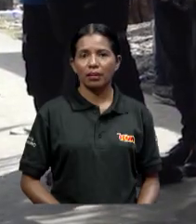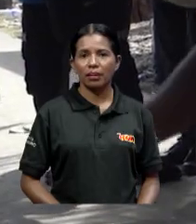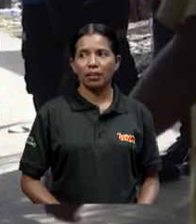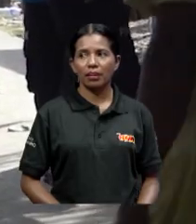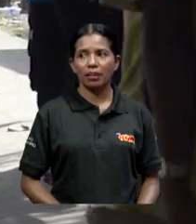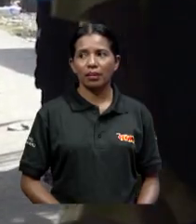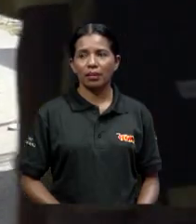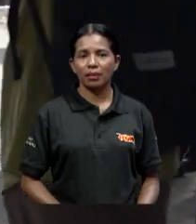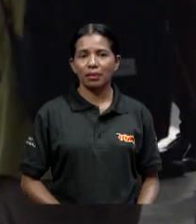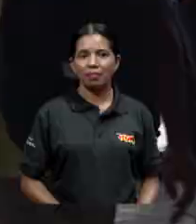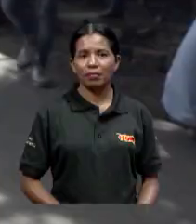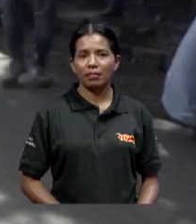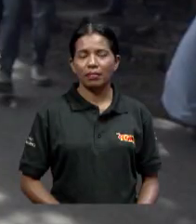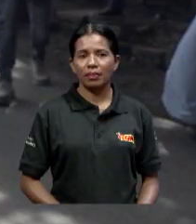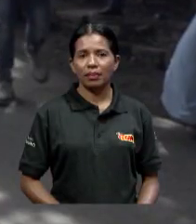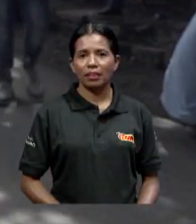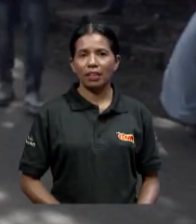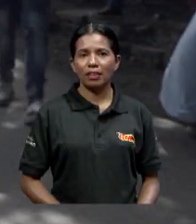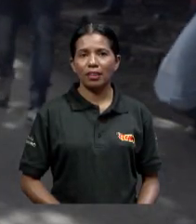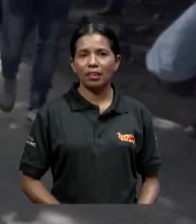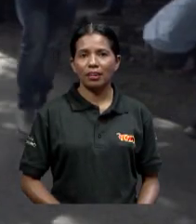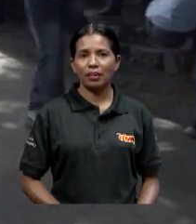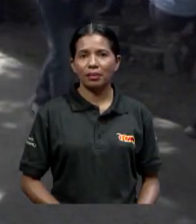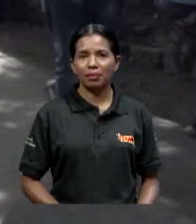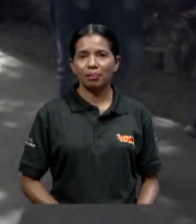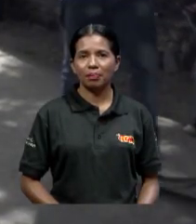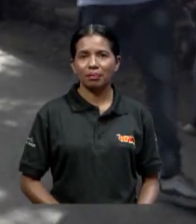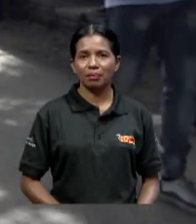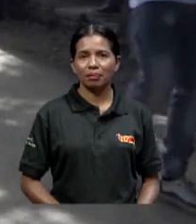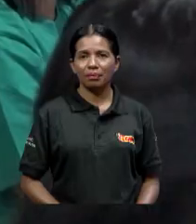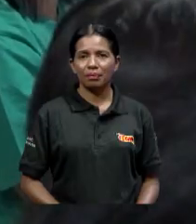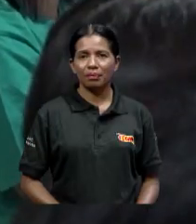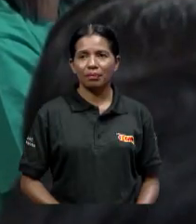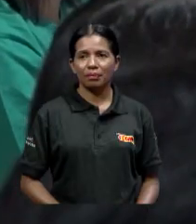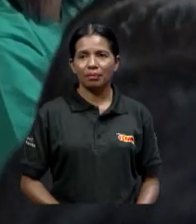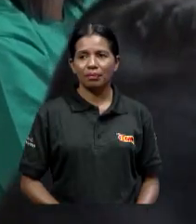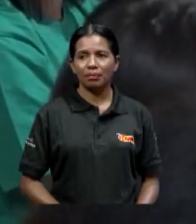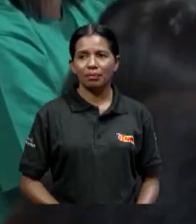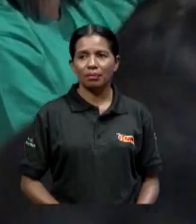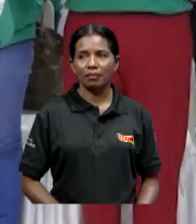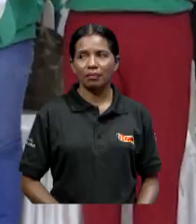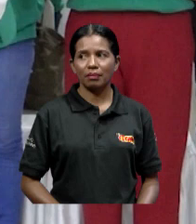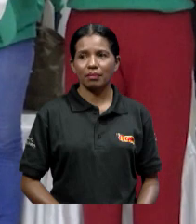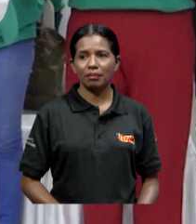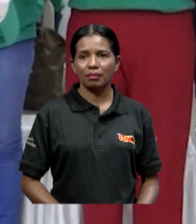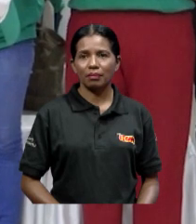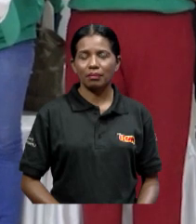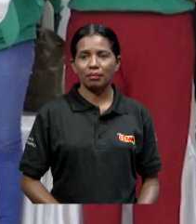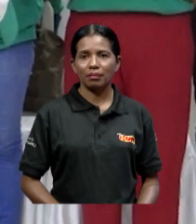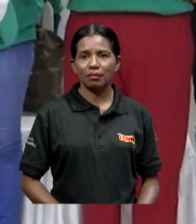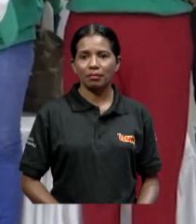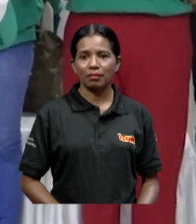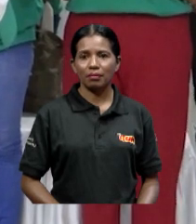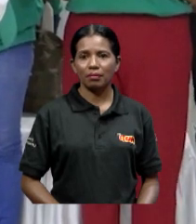Diretor de Direção Nacional de Emprego Exterior, Filomeno Soares Teten, durante o governo Lihusi Sefope, hala uma seleção para